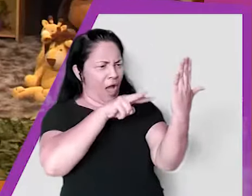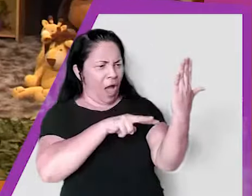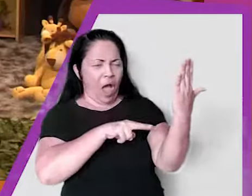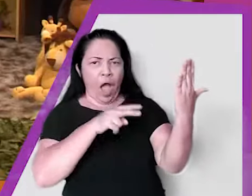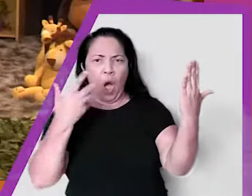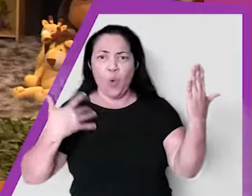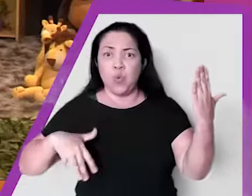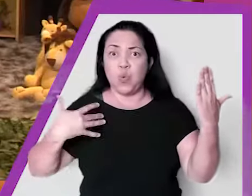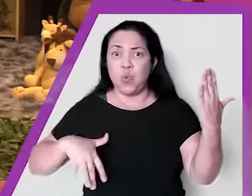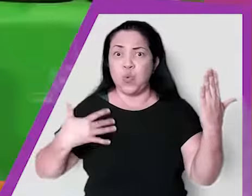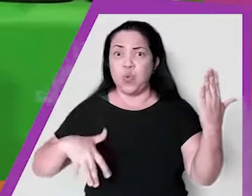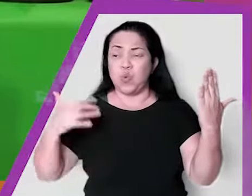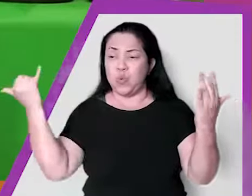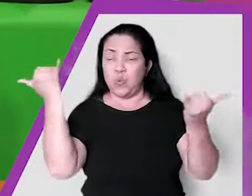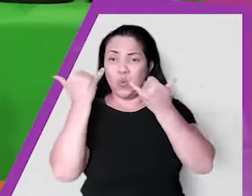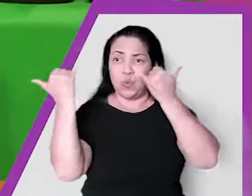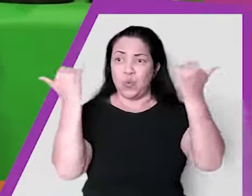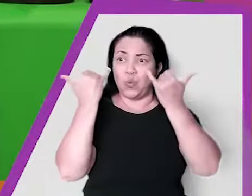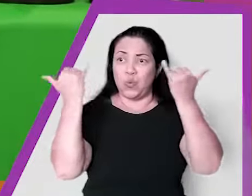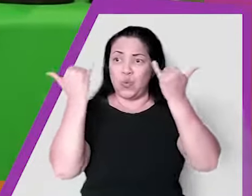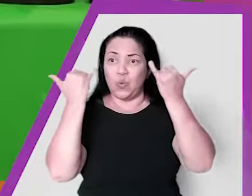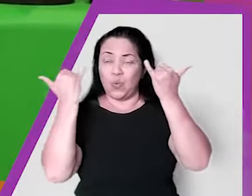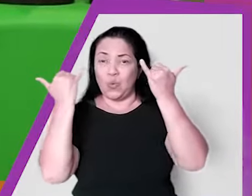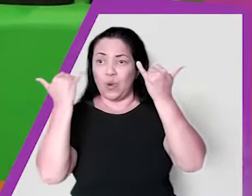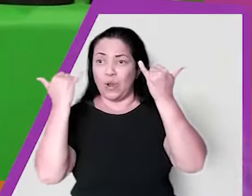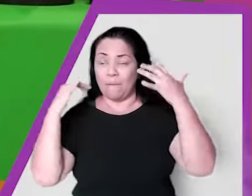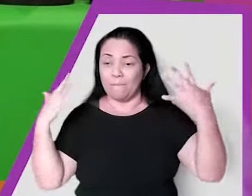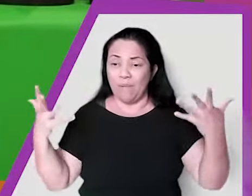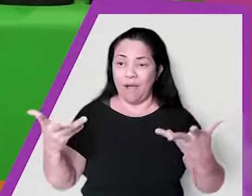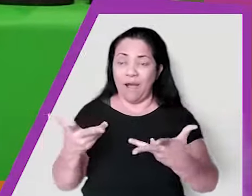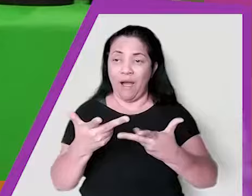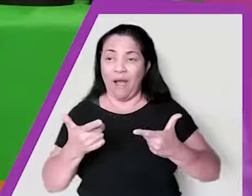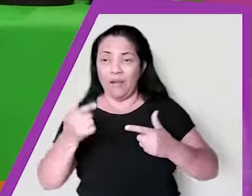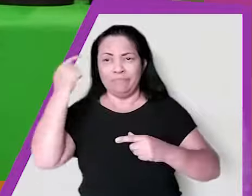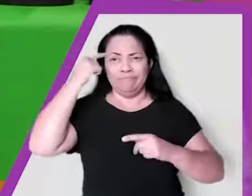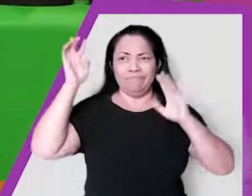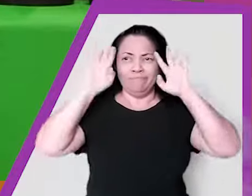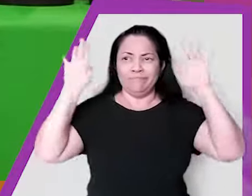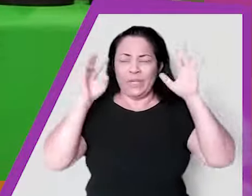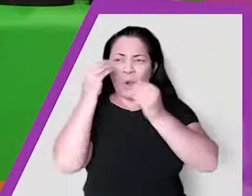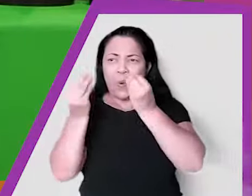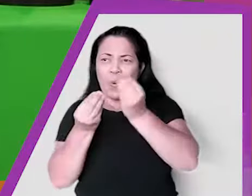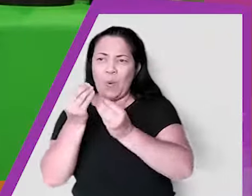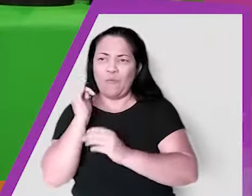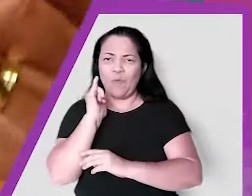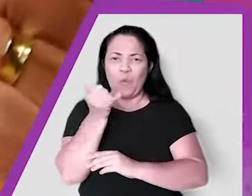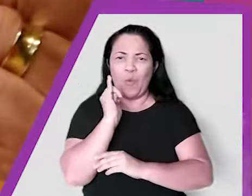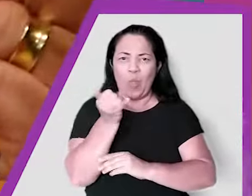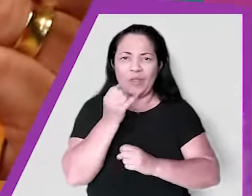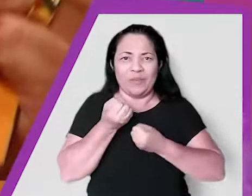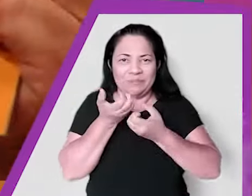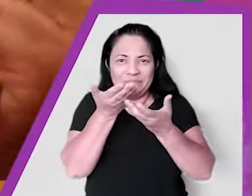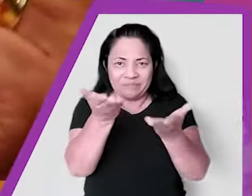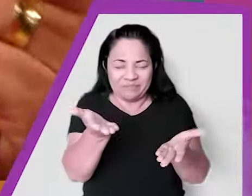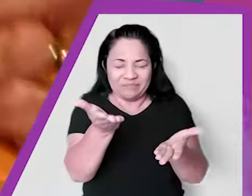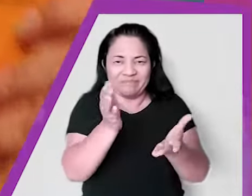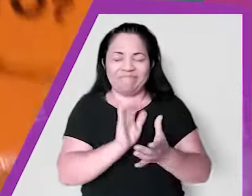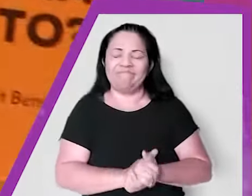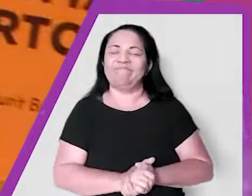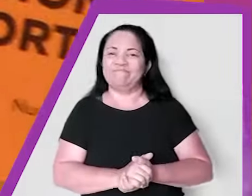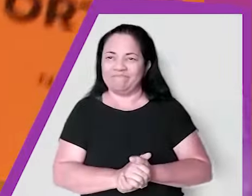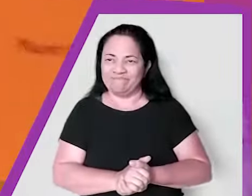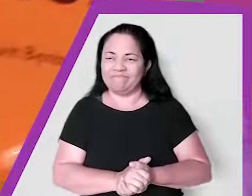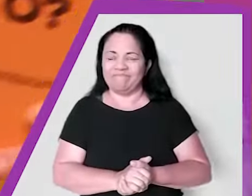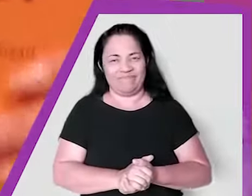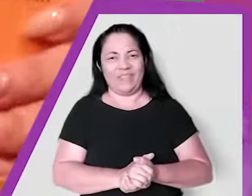Mas eu, contadora de histórias, quando vi um livro tão rico, cheio de informações assim, fiquei logo imaginando, tramando, bolando um